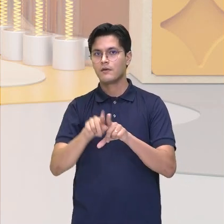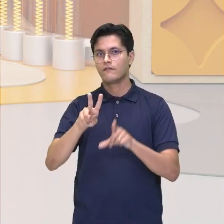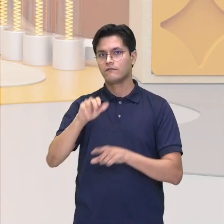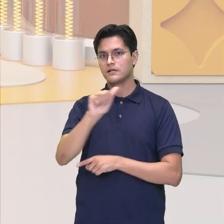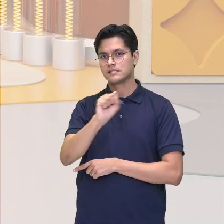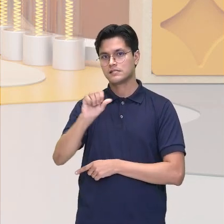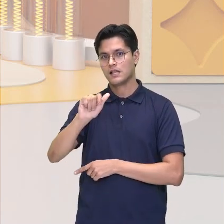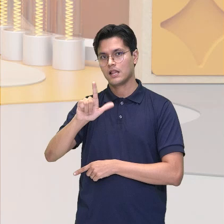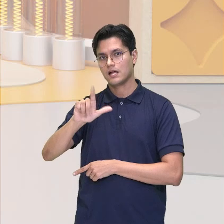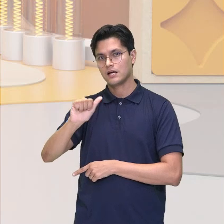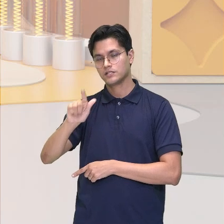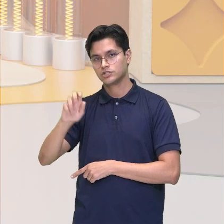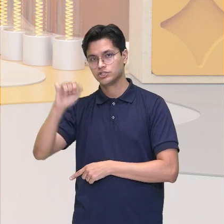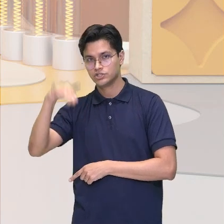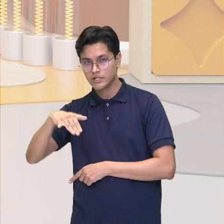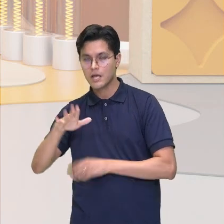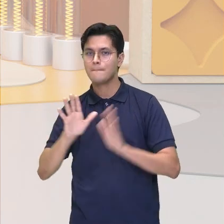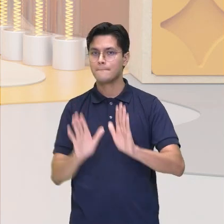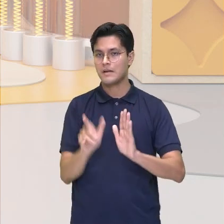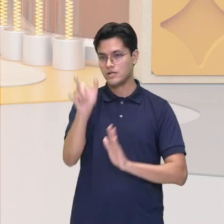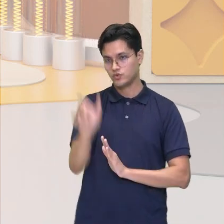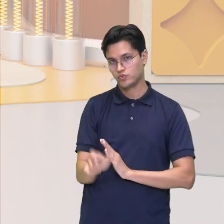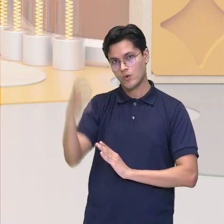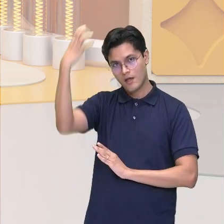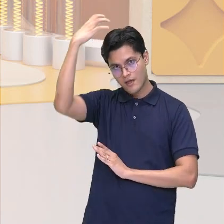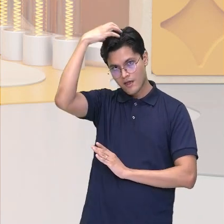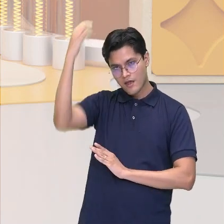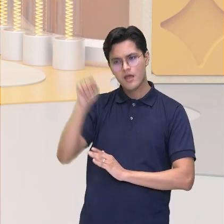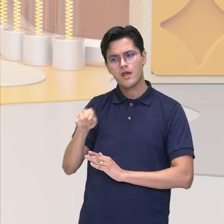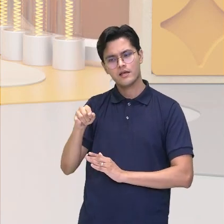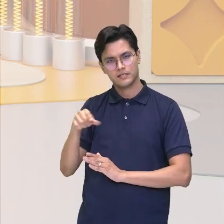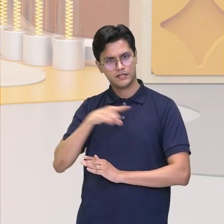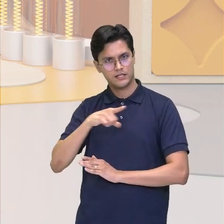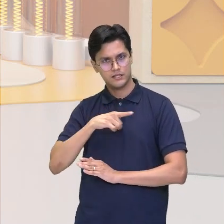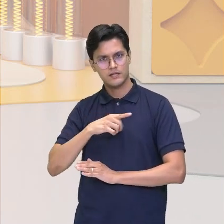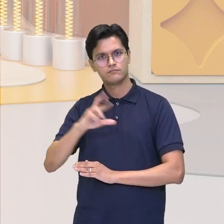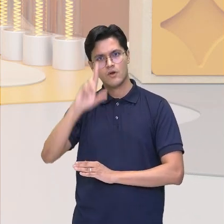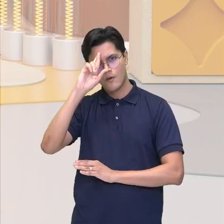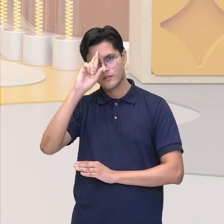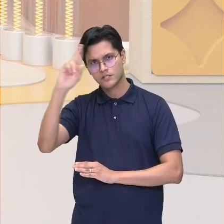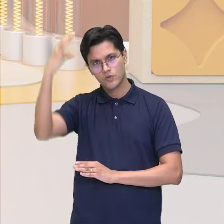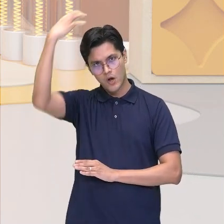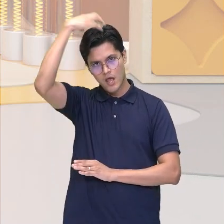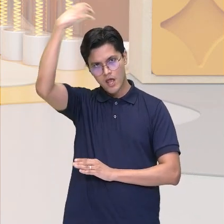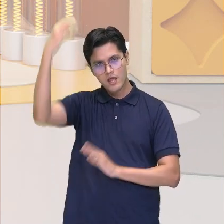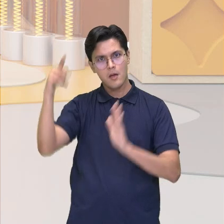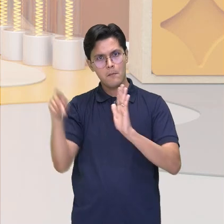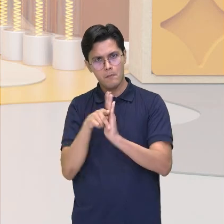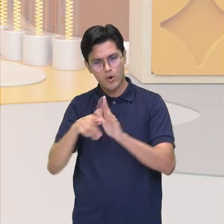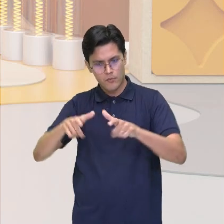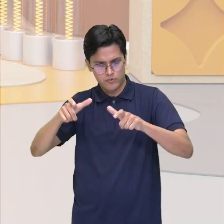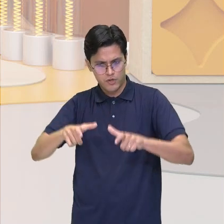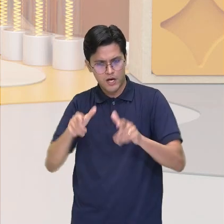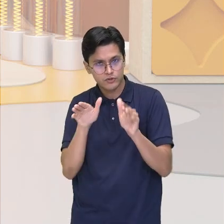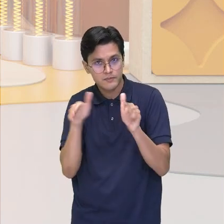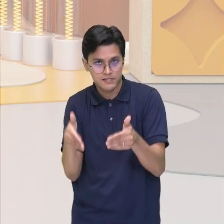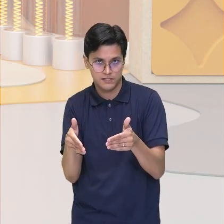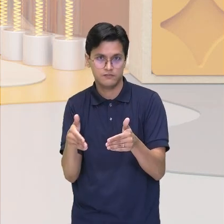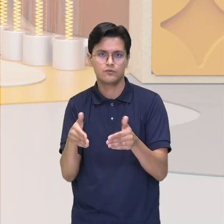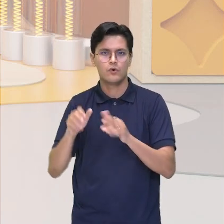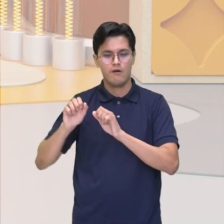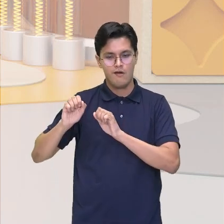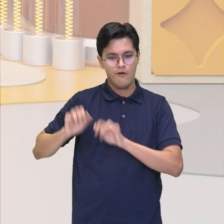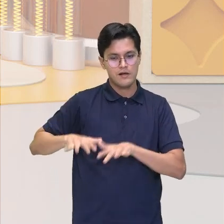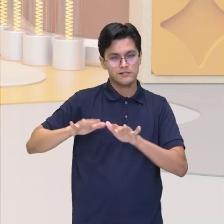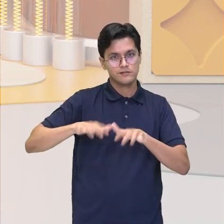no sistema feudal, ele era rei apenas ali no seu feudo, no seu território. Ele não detinha um exército nacional,